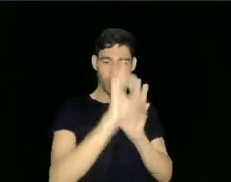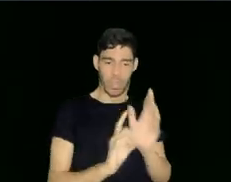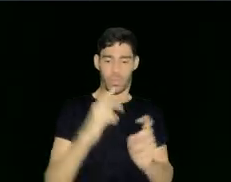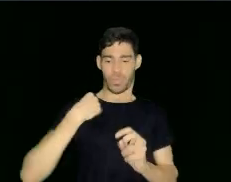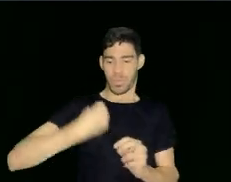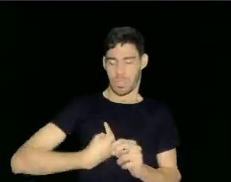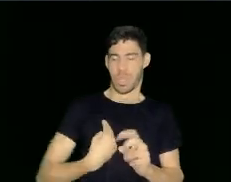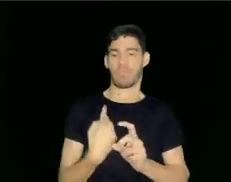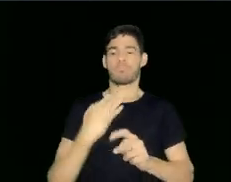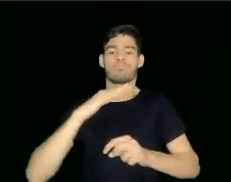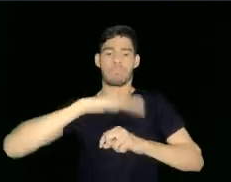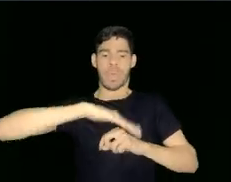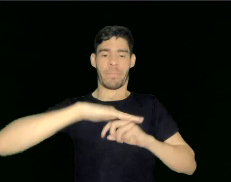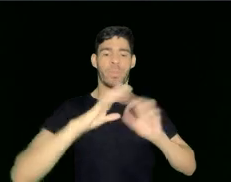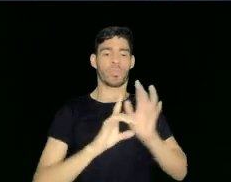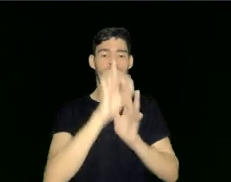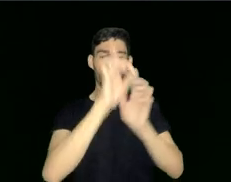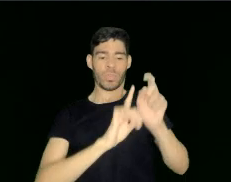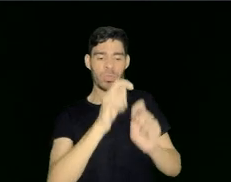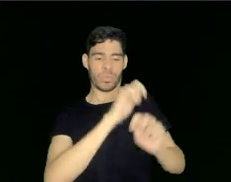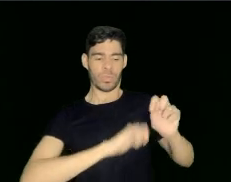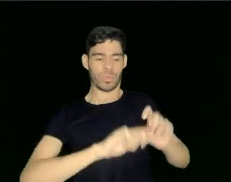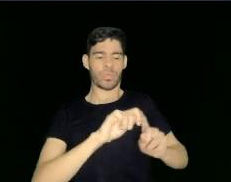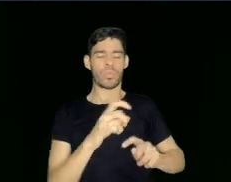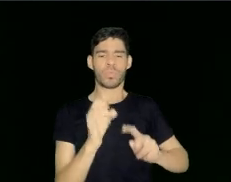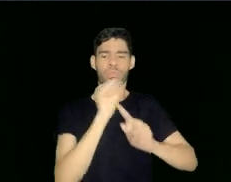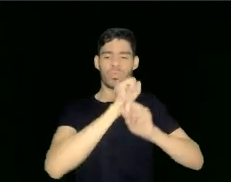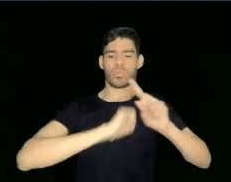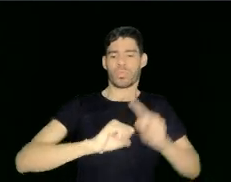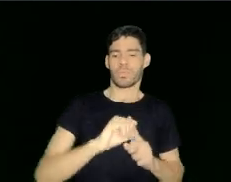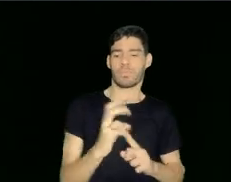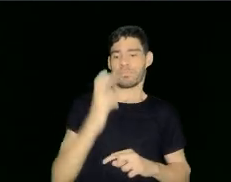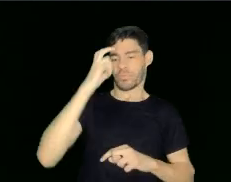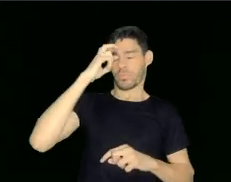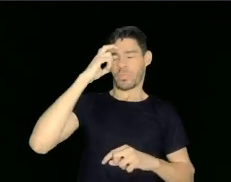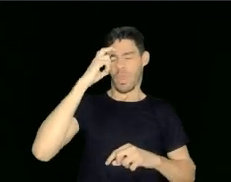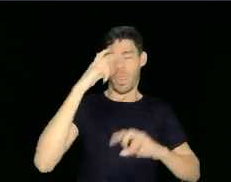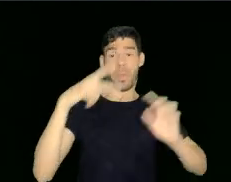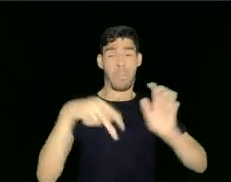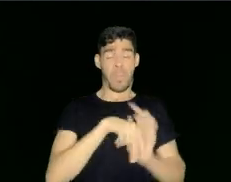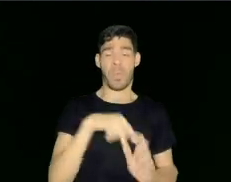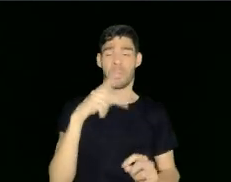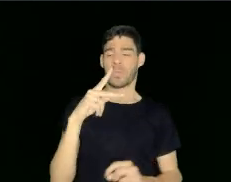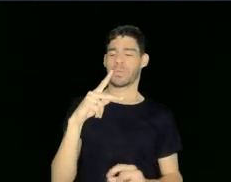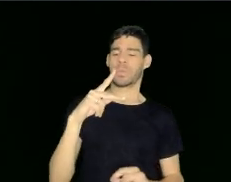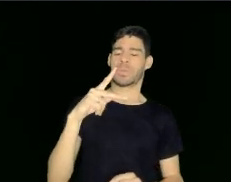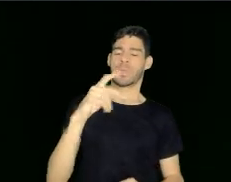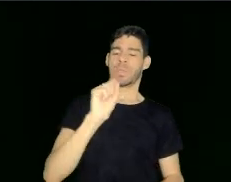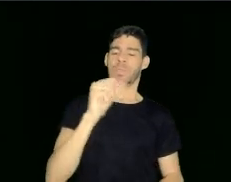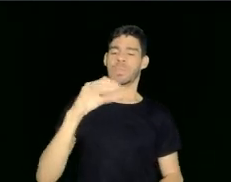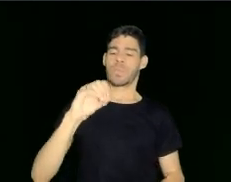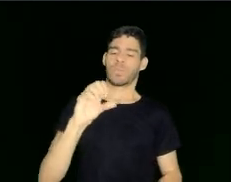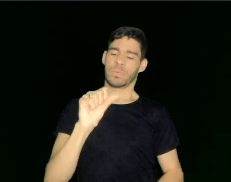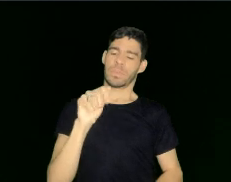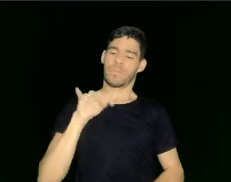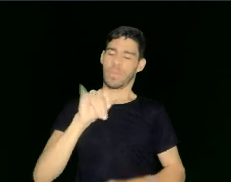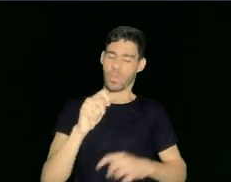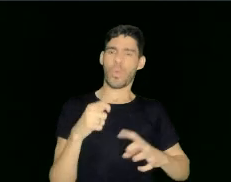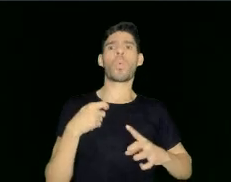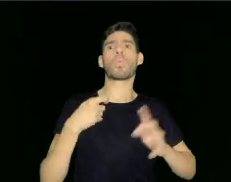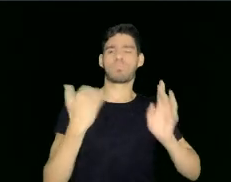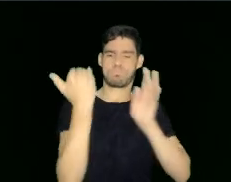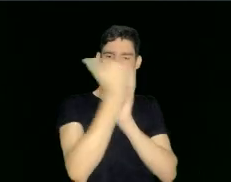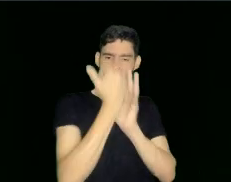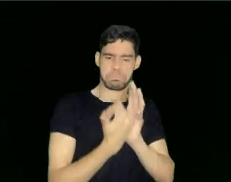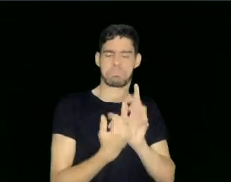da Convenção Americana de Direitos Humanos em matéria de direitos econômicos, sociais e culturais, o Protocolo de San Salvador,